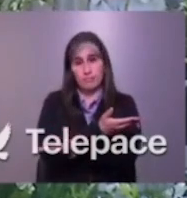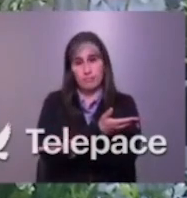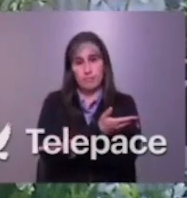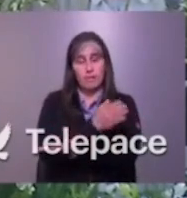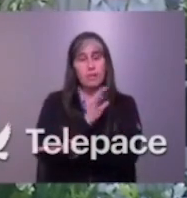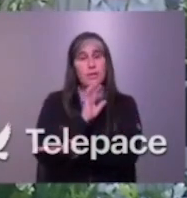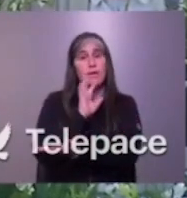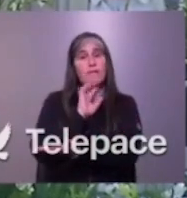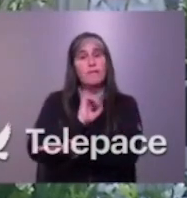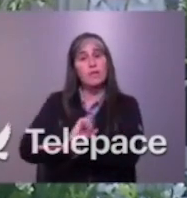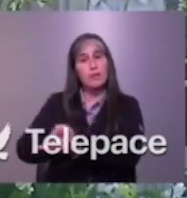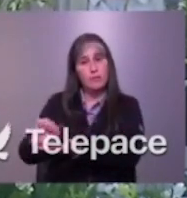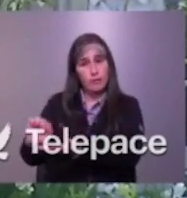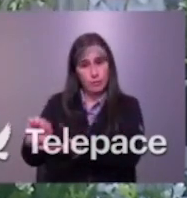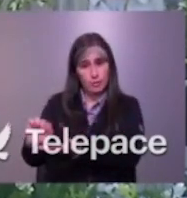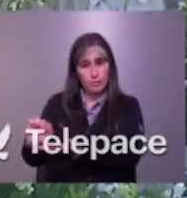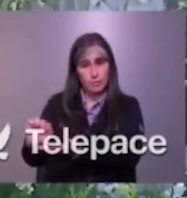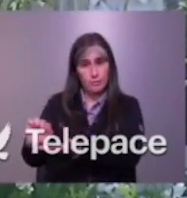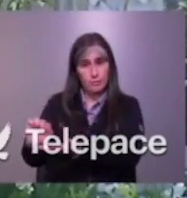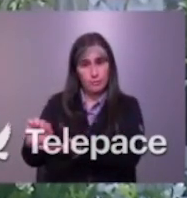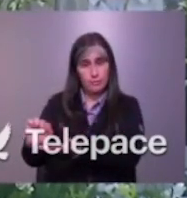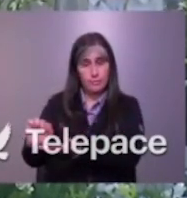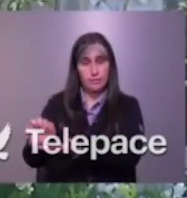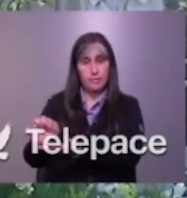behold your son."